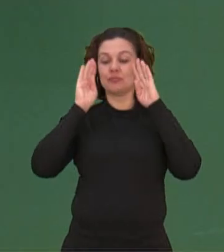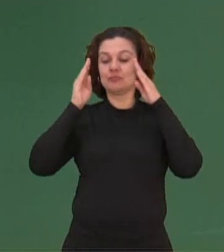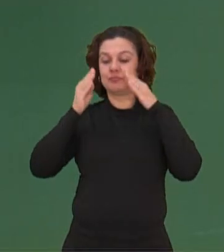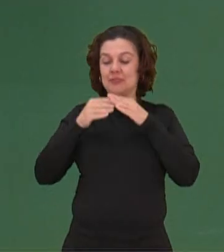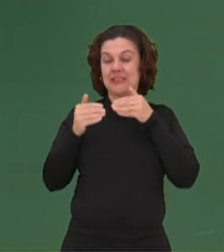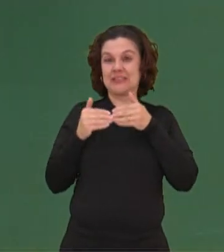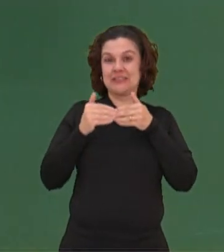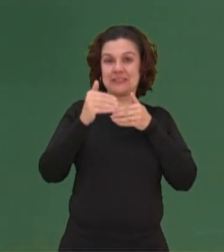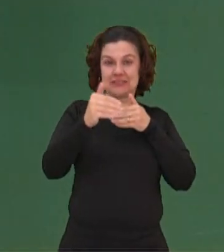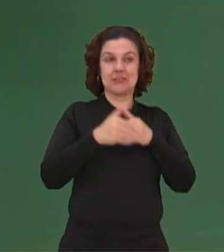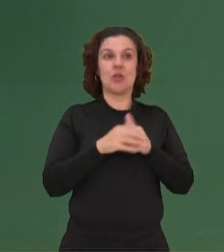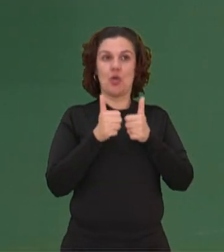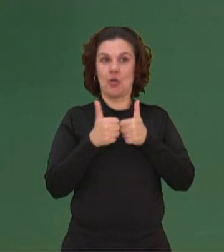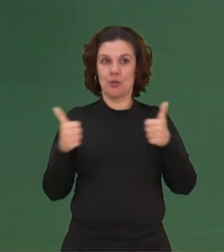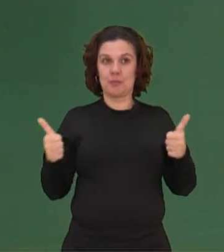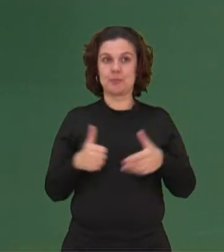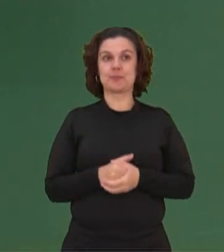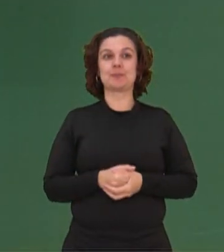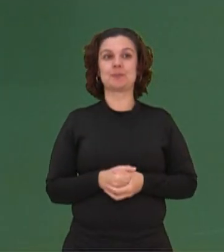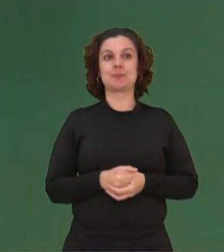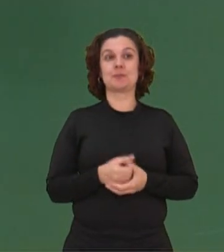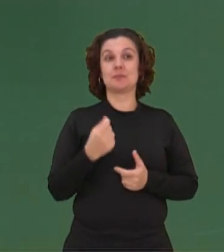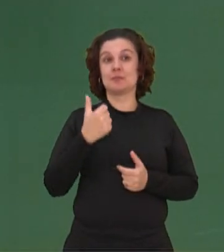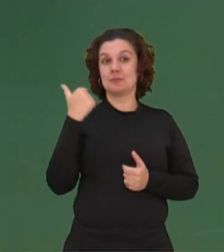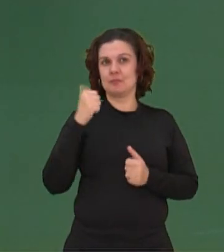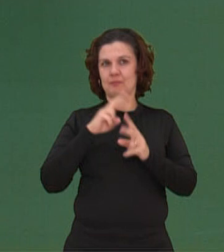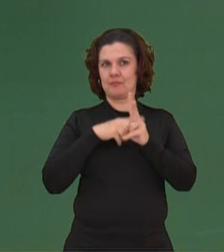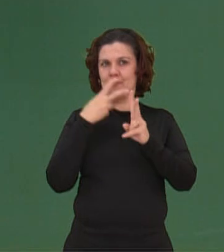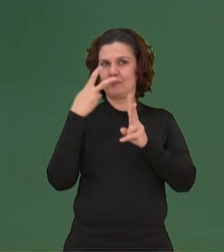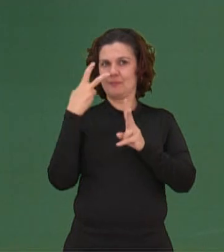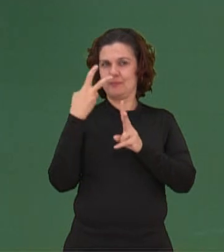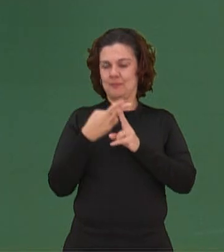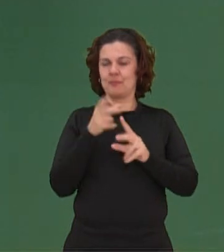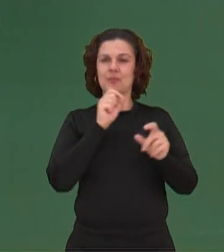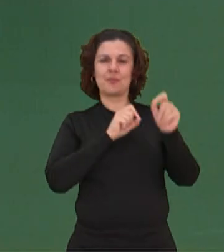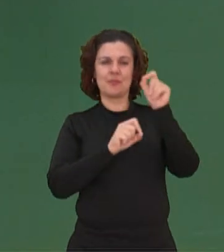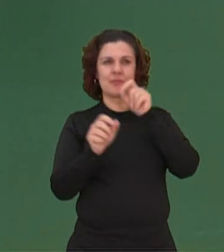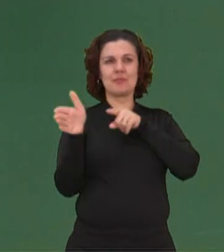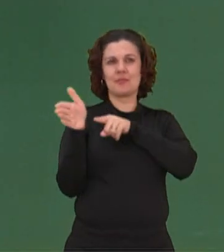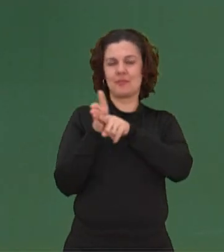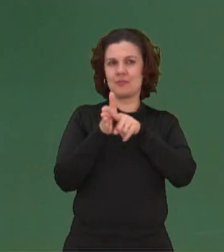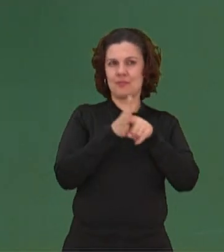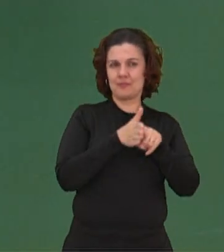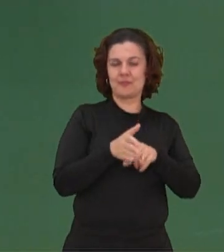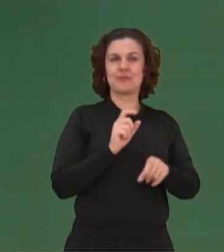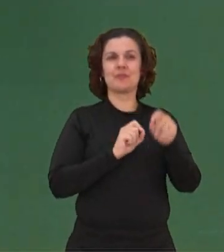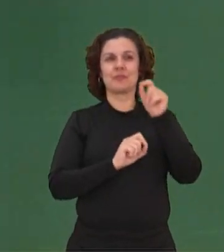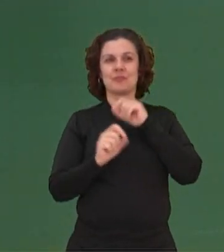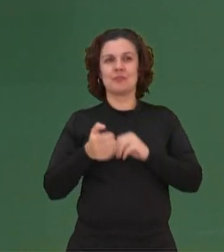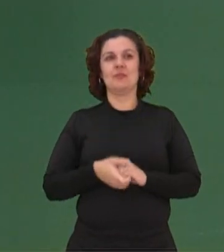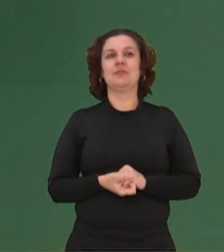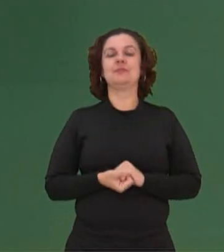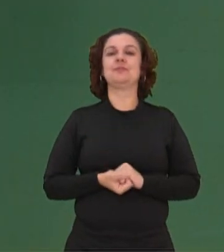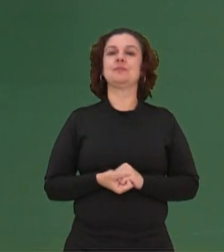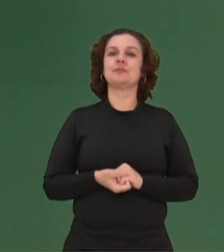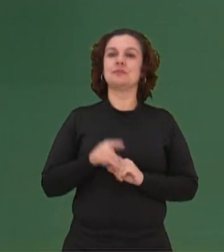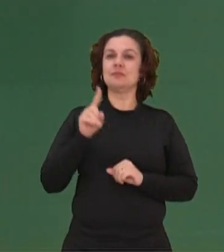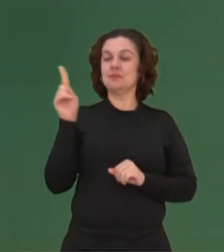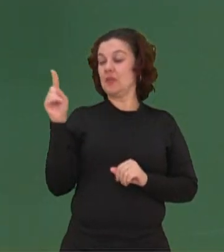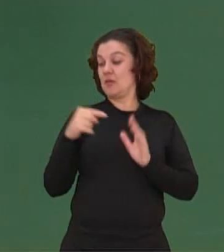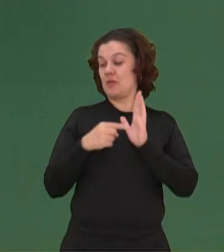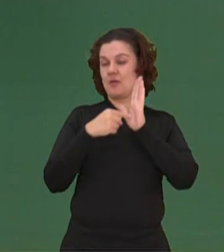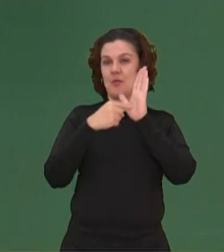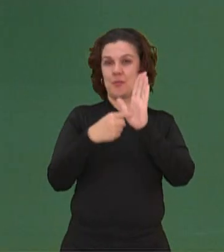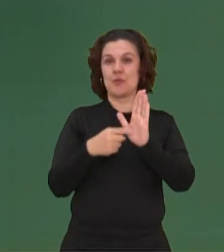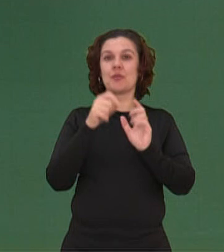caminho certo. Legal? Aqui você tem mais instrumentos de propaganda desse governo Getúlio Vargas, todos eles